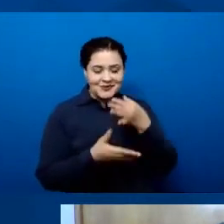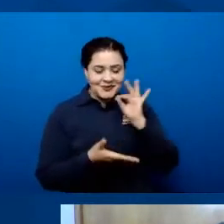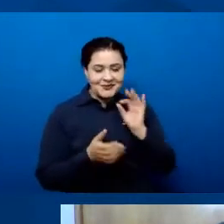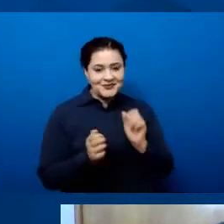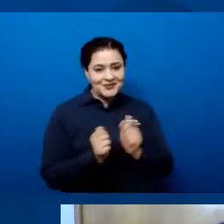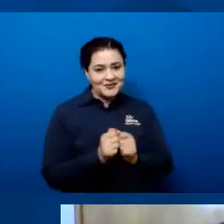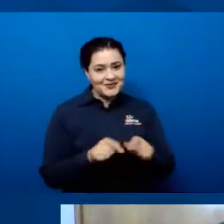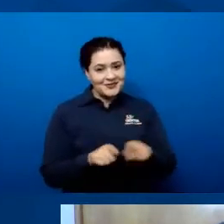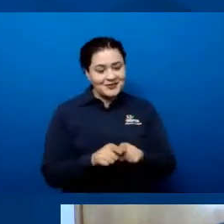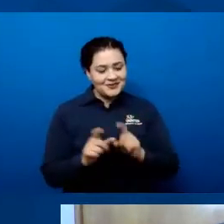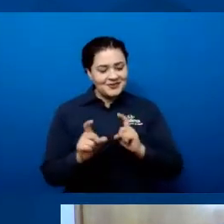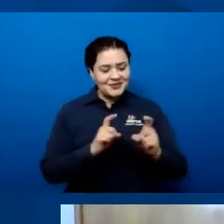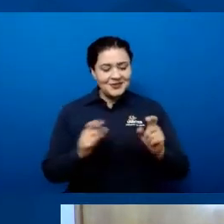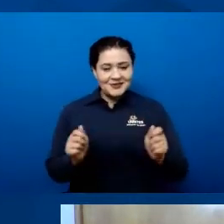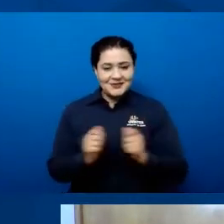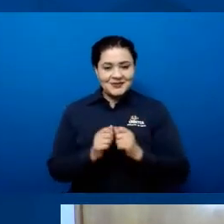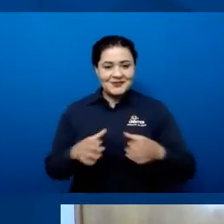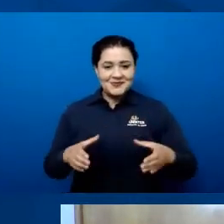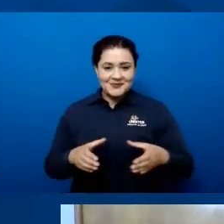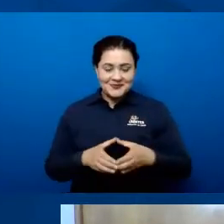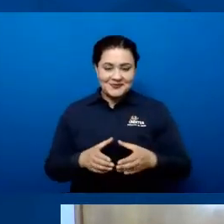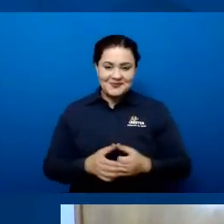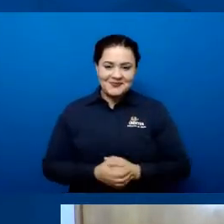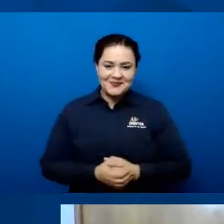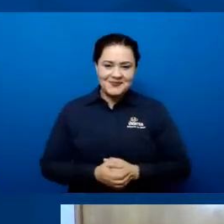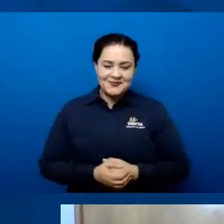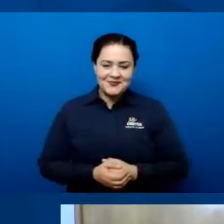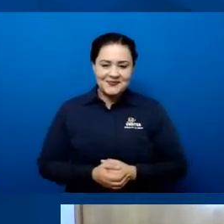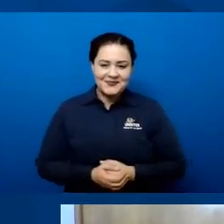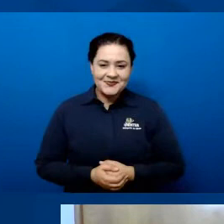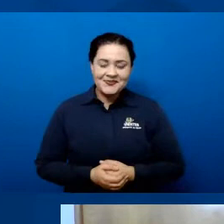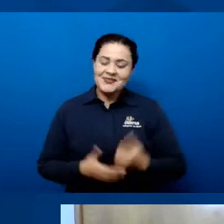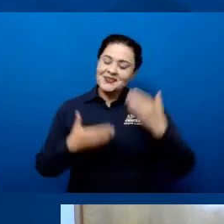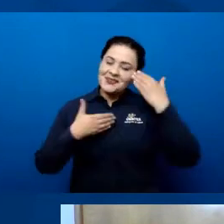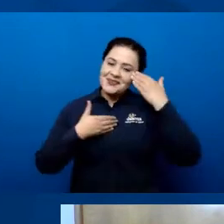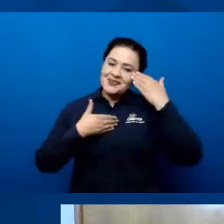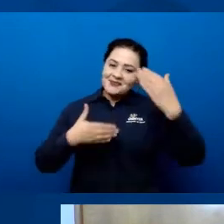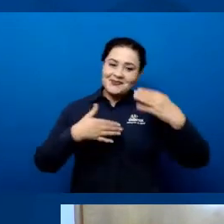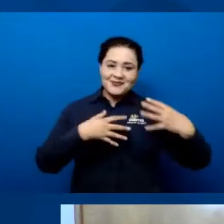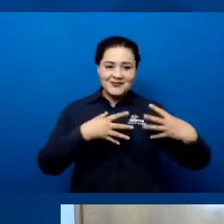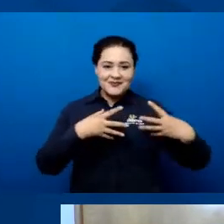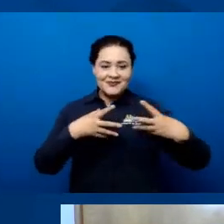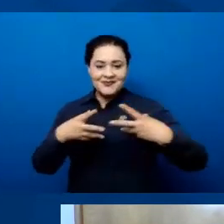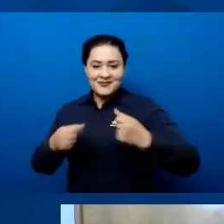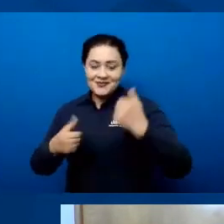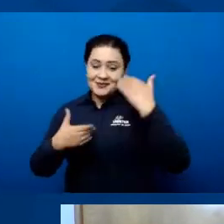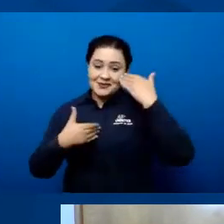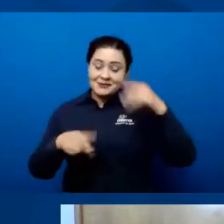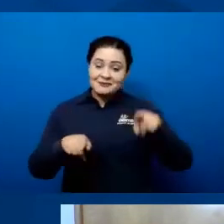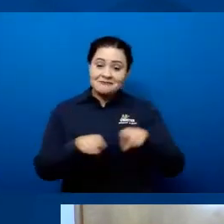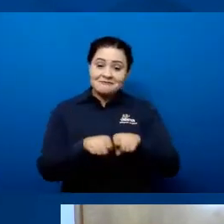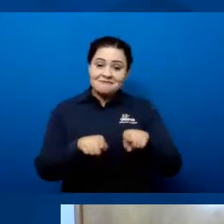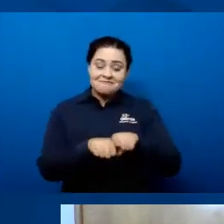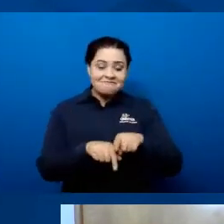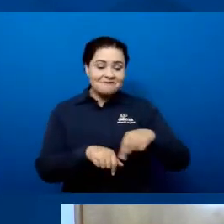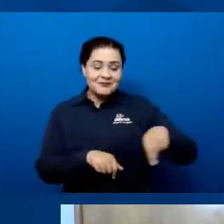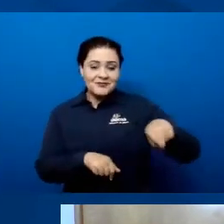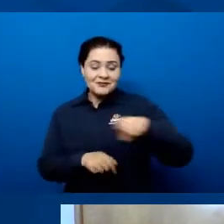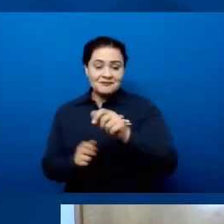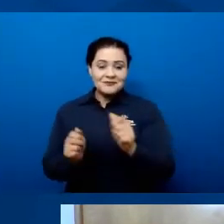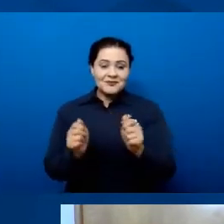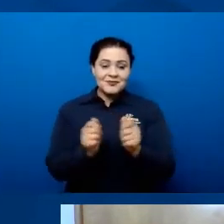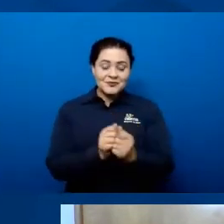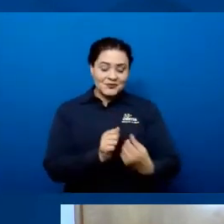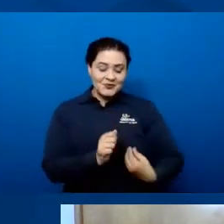aí e reúne essa galera toda aí. Tá certo. Muito obrigada a todos, obrigada a vocês que